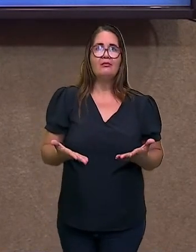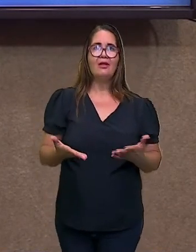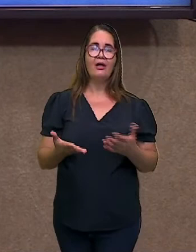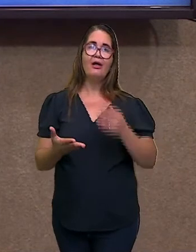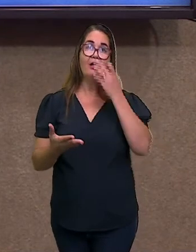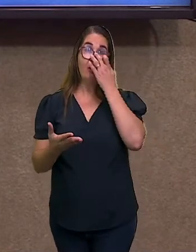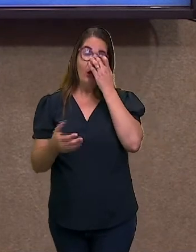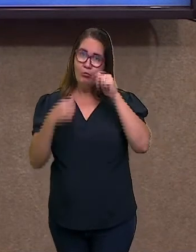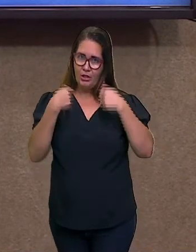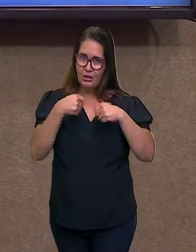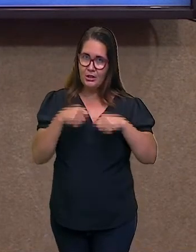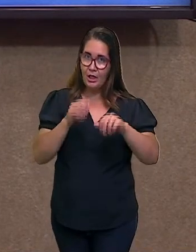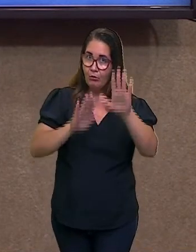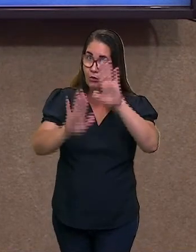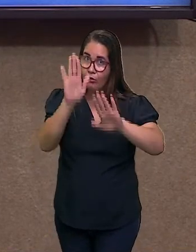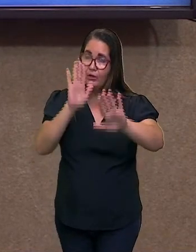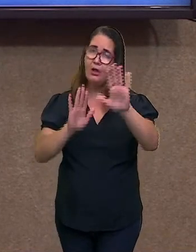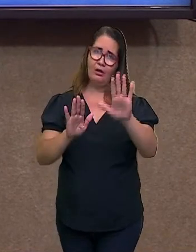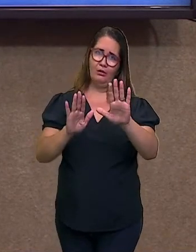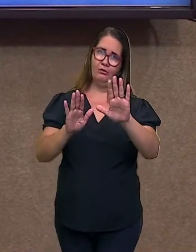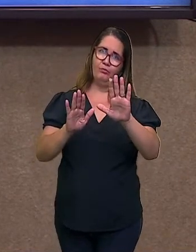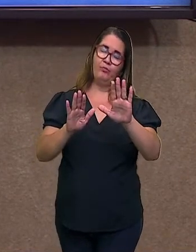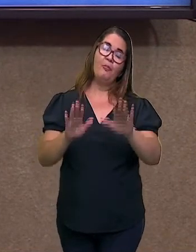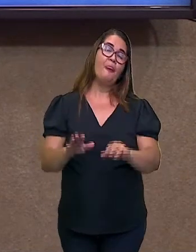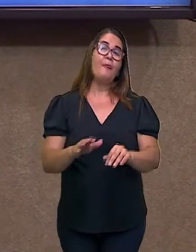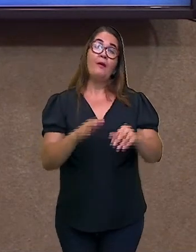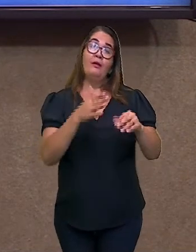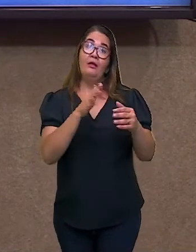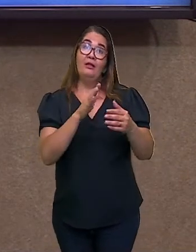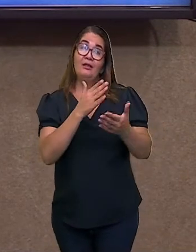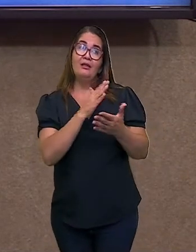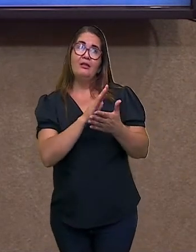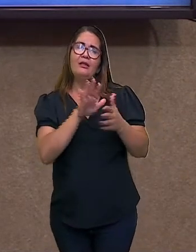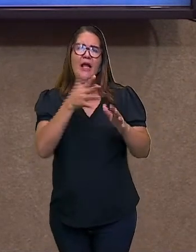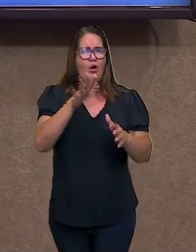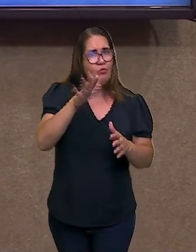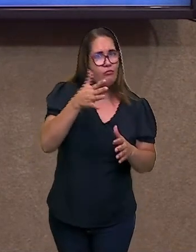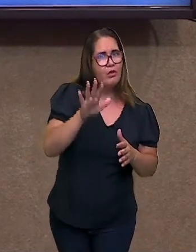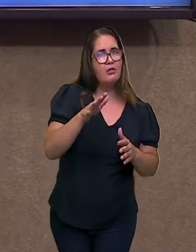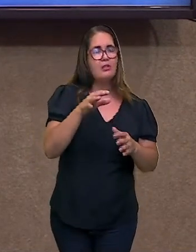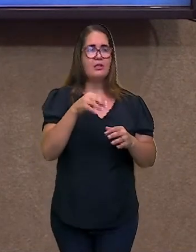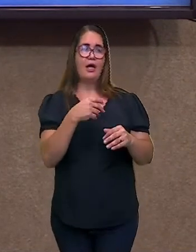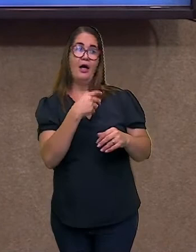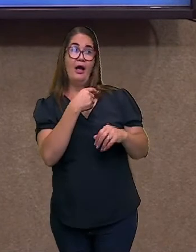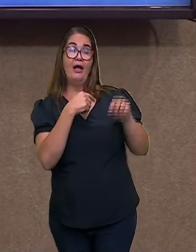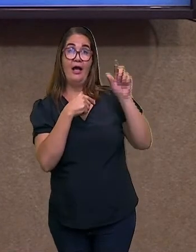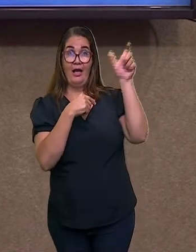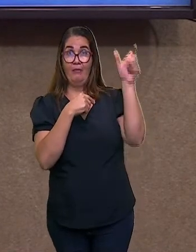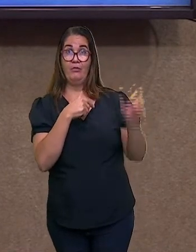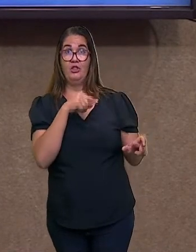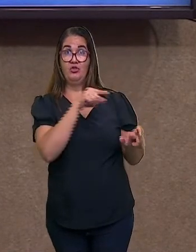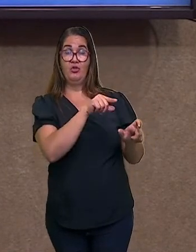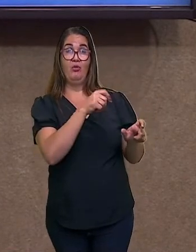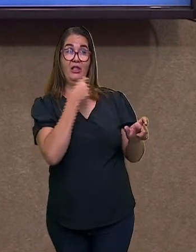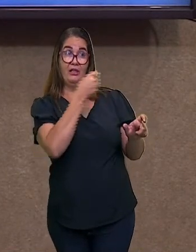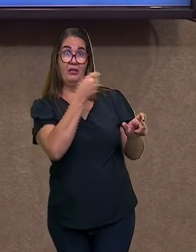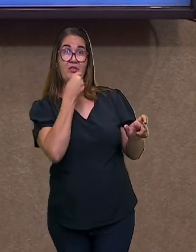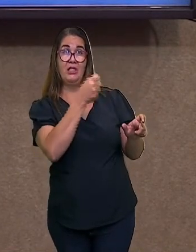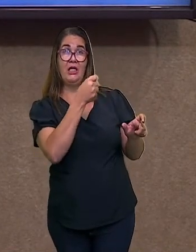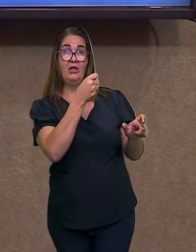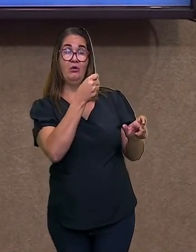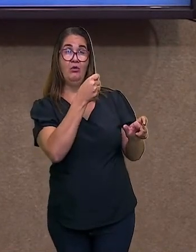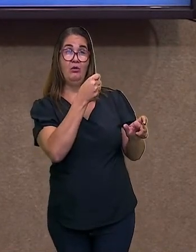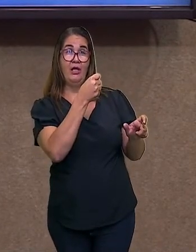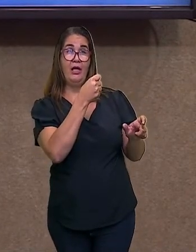pode ser uma opinião que não está de acordo com aquilo que de fato aconteceu, né, que são chamadas as